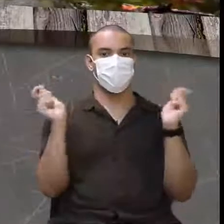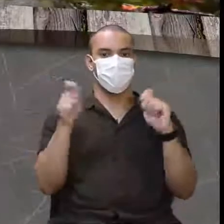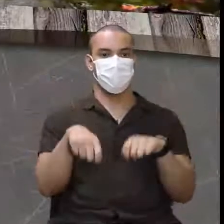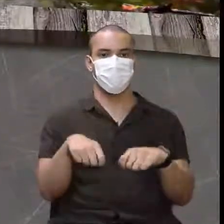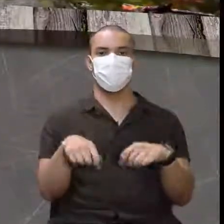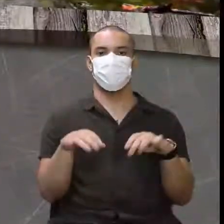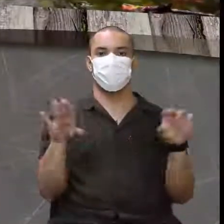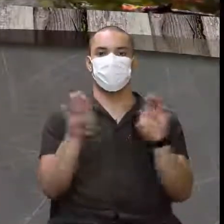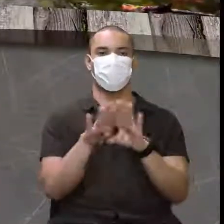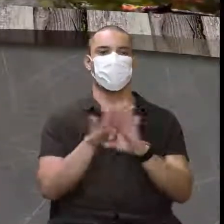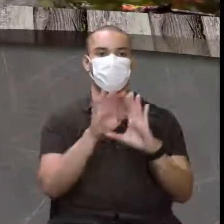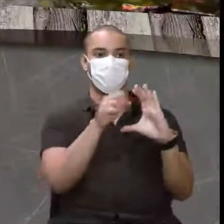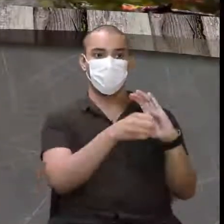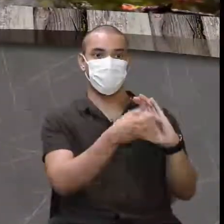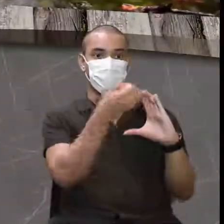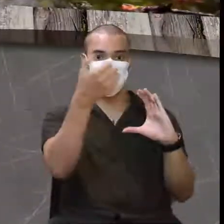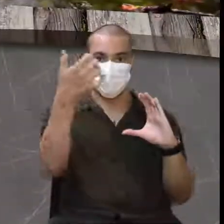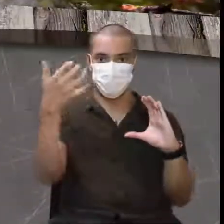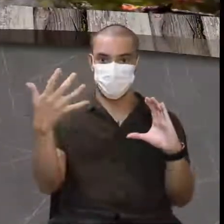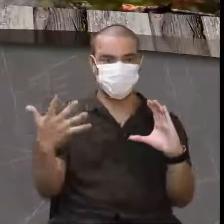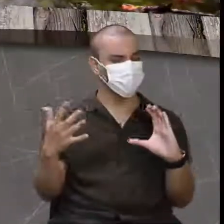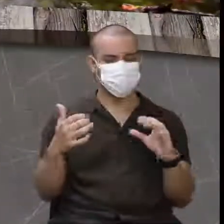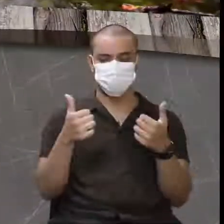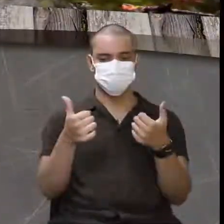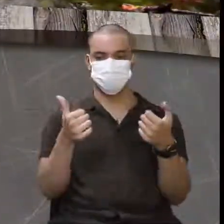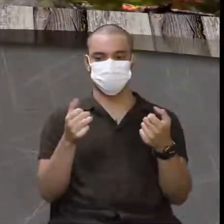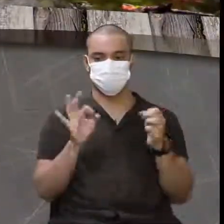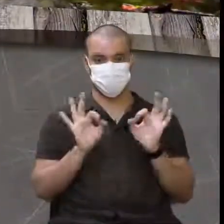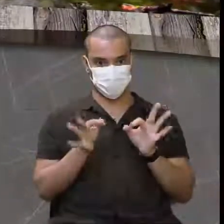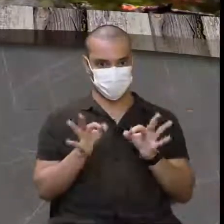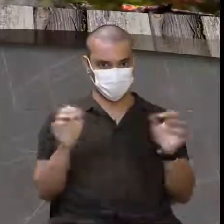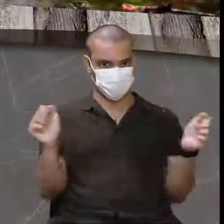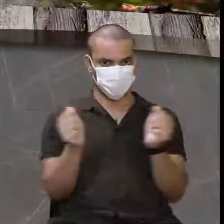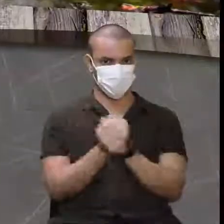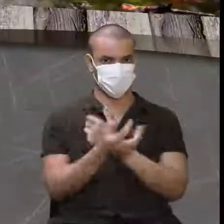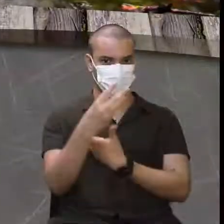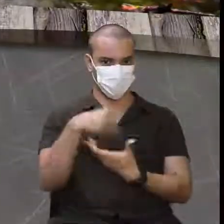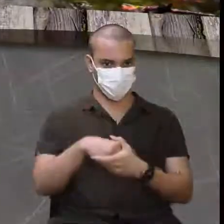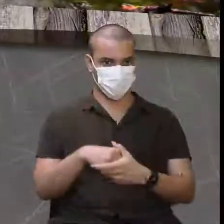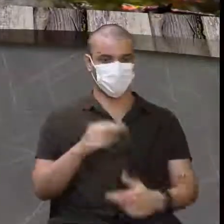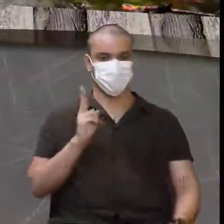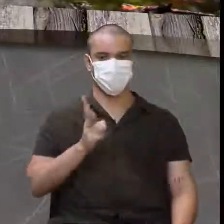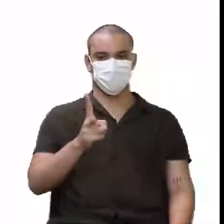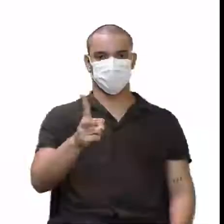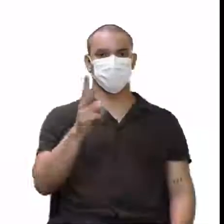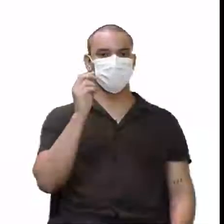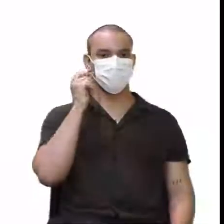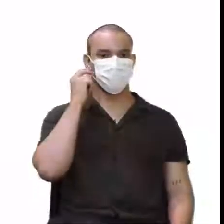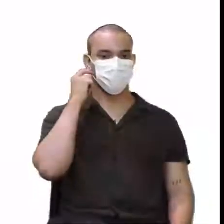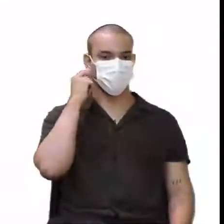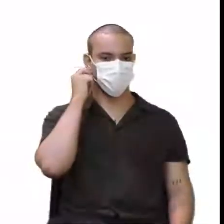fecundação, características mais homogêneas, está tudo aí junto, tá bom? Vamos seguindo? Olha